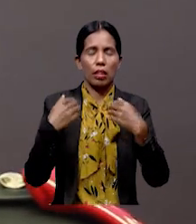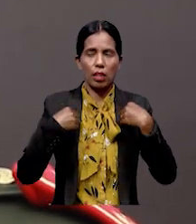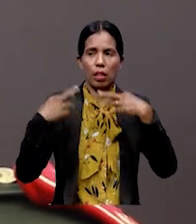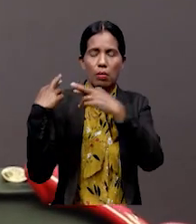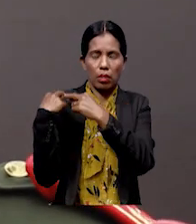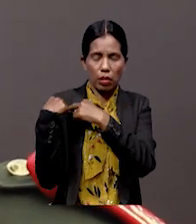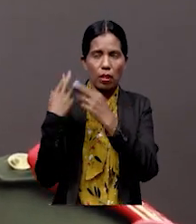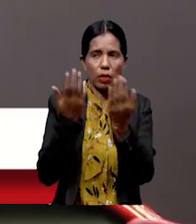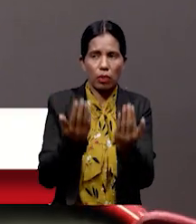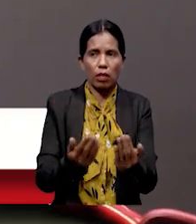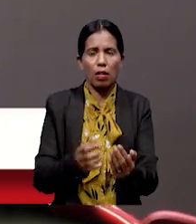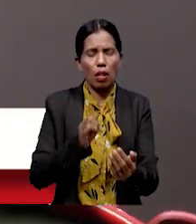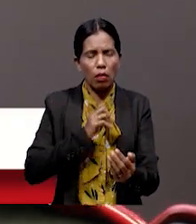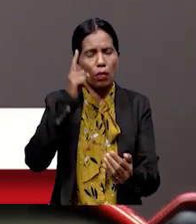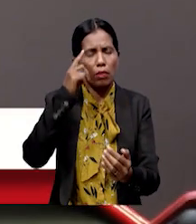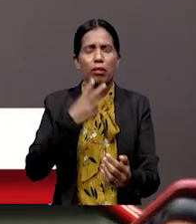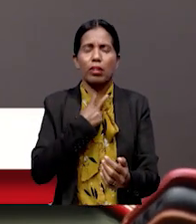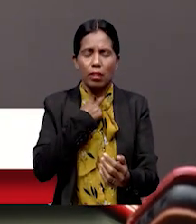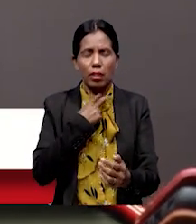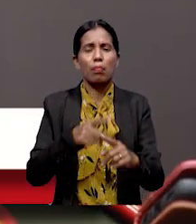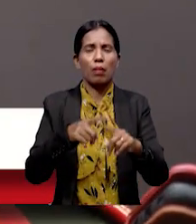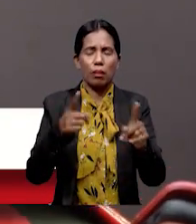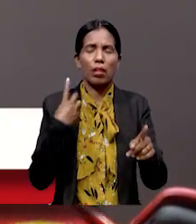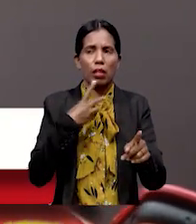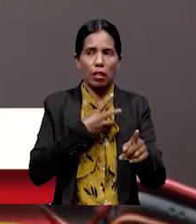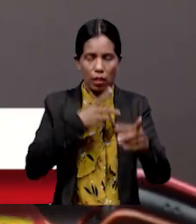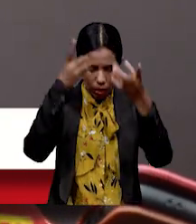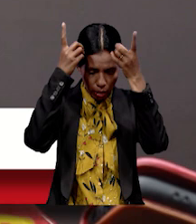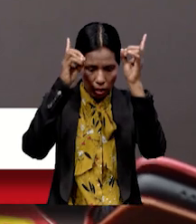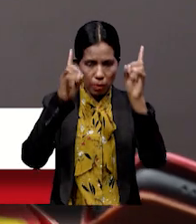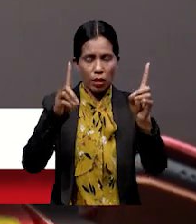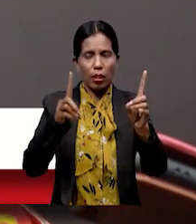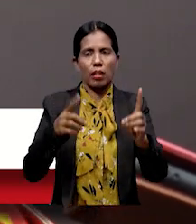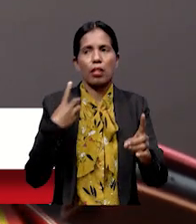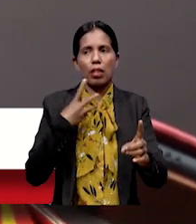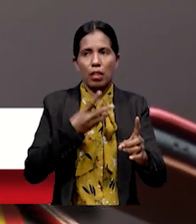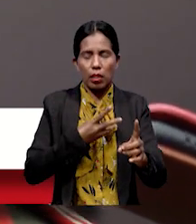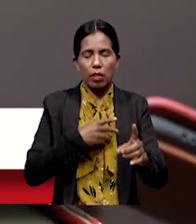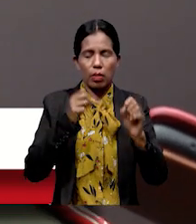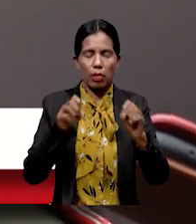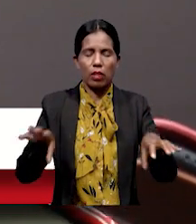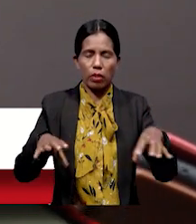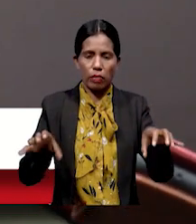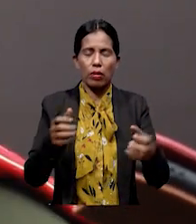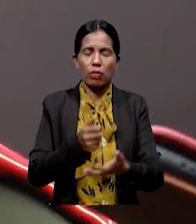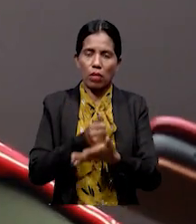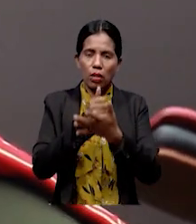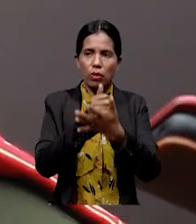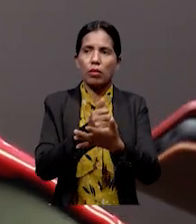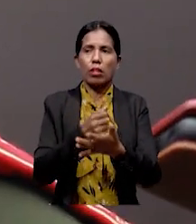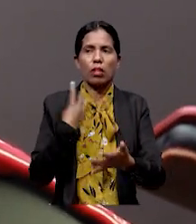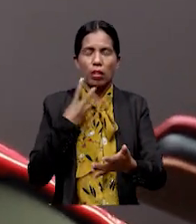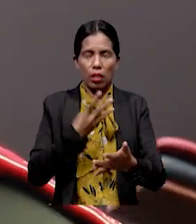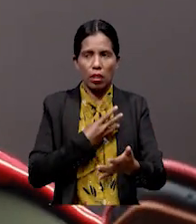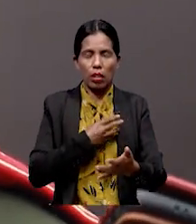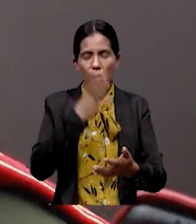Rampang, né, galera, o Ita, estreia está, né, mas enfim, né, Ita, né, determinação, Ita, né, Ita, a cultuam para o serviço, o Ita, então, em vez de Ita, toba